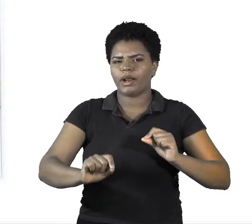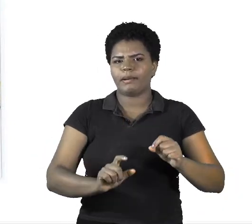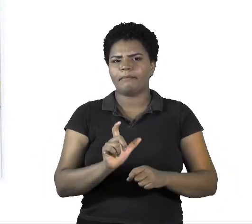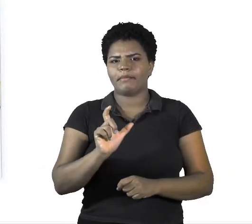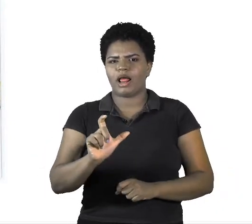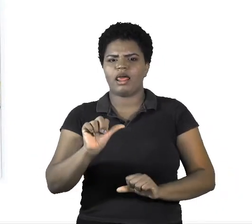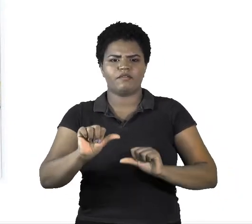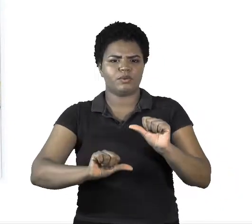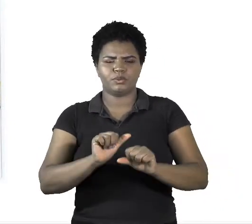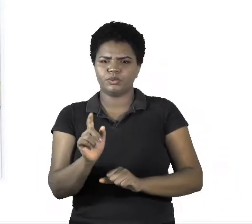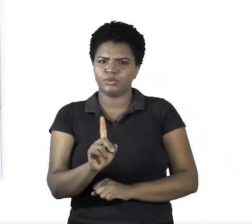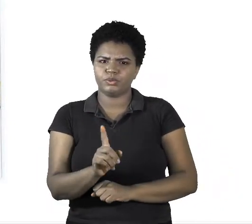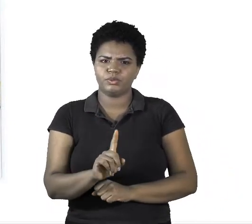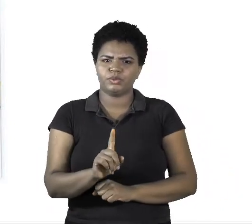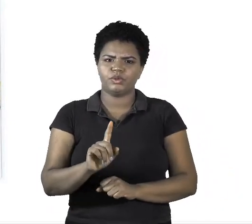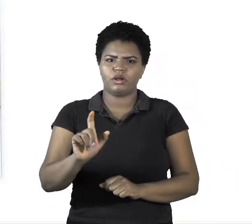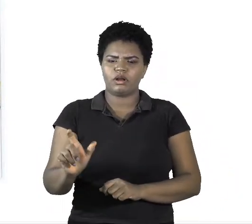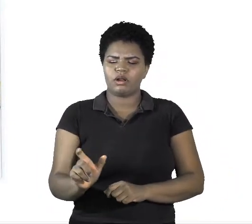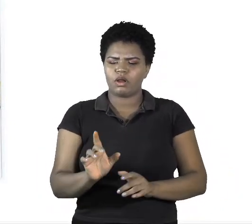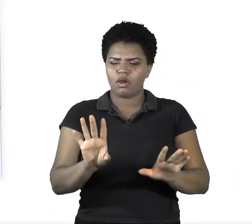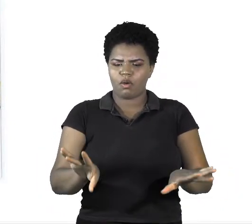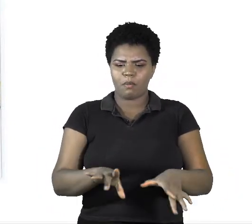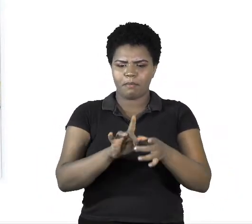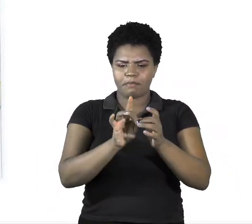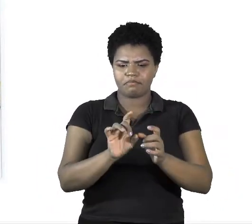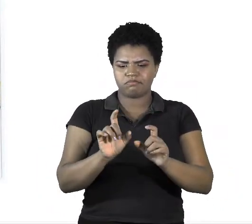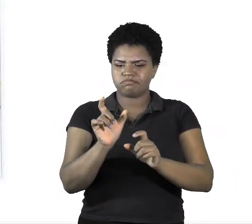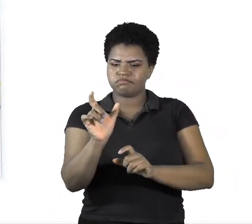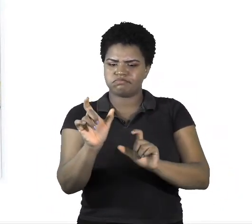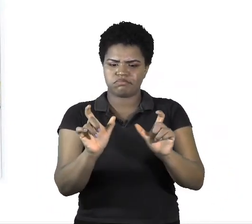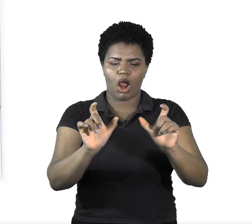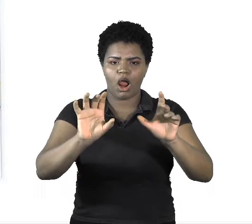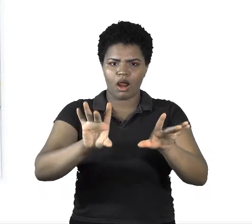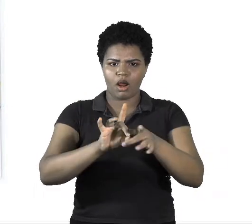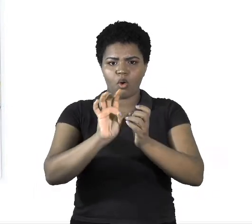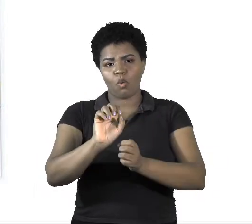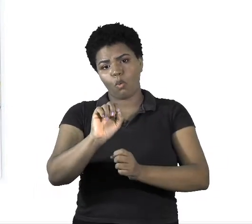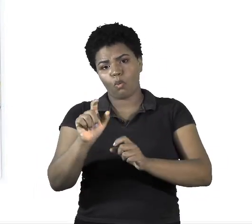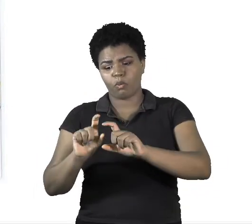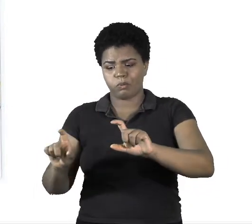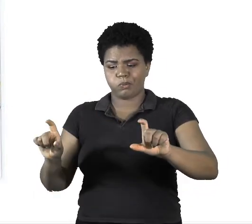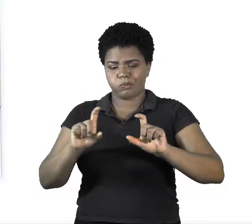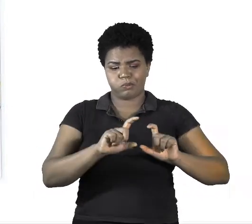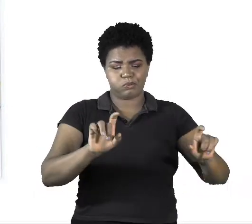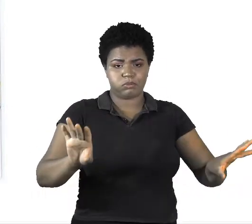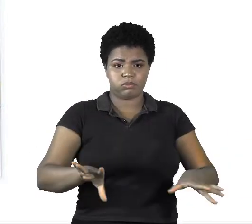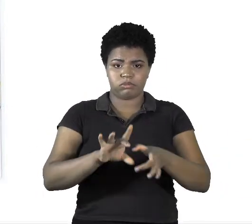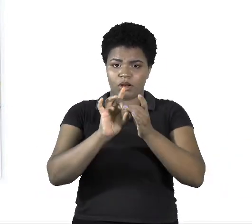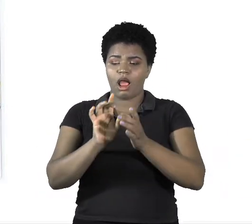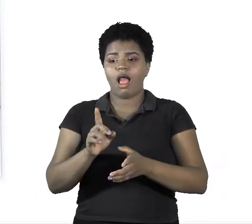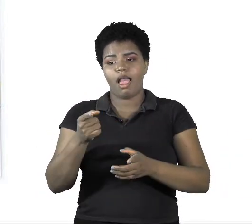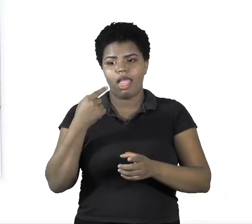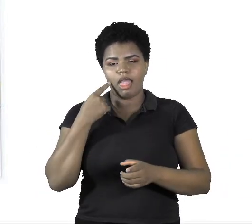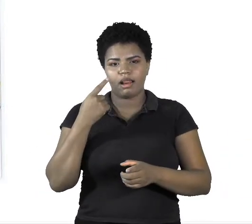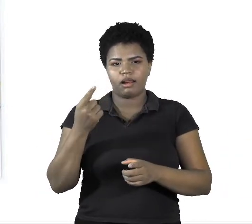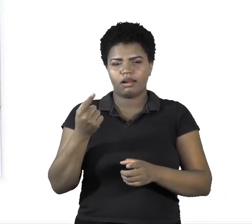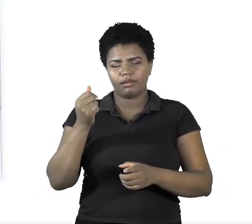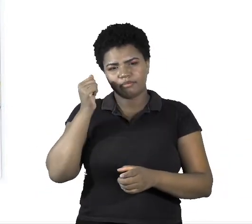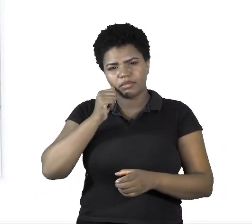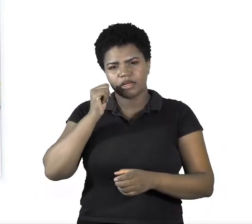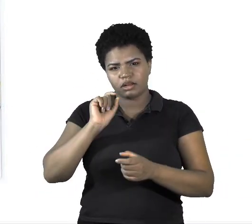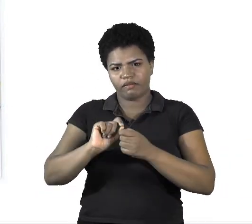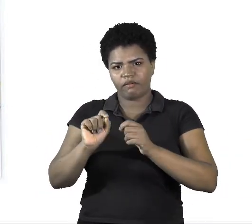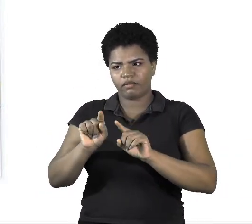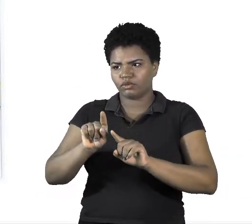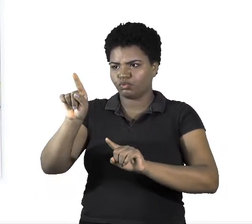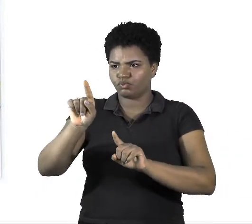invariável, que une termo de uma oração ou une orações. E aí ela puxou o ganchinho, né, das coordenativas que